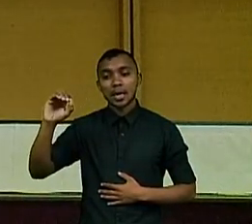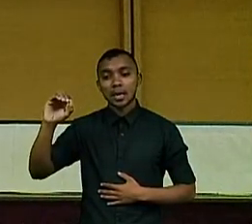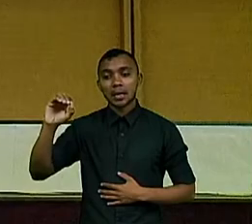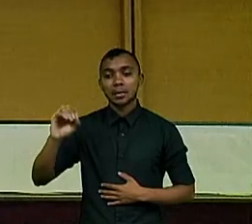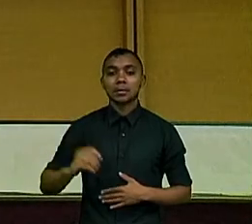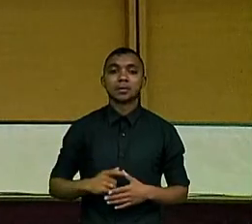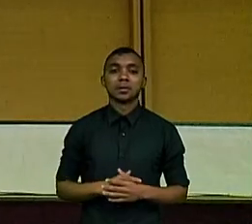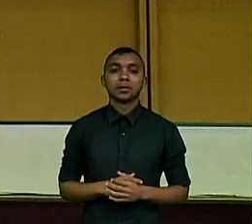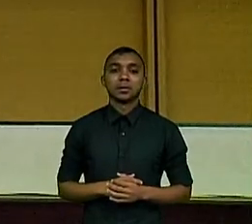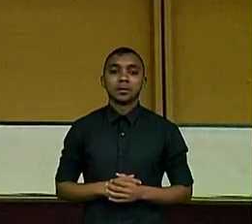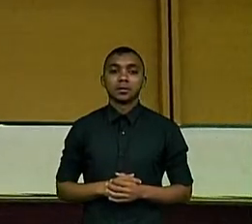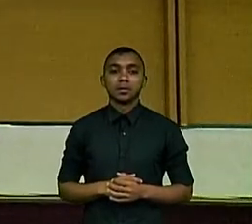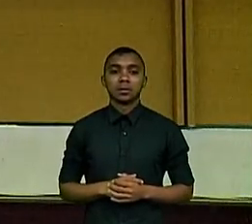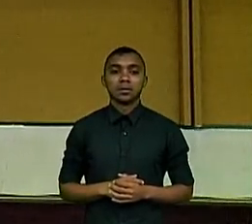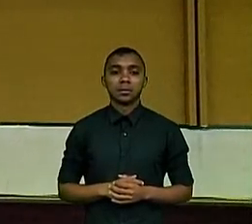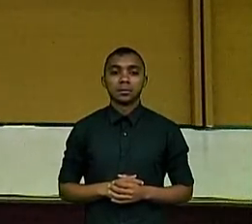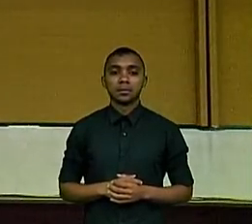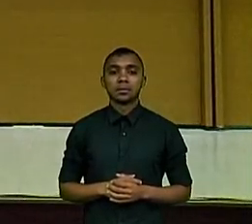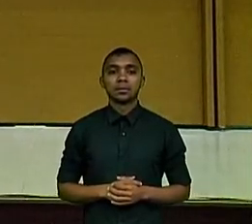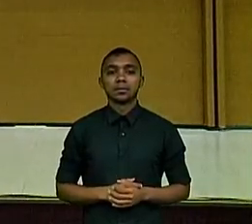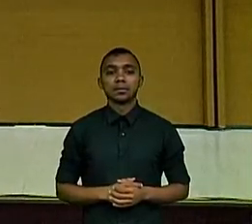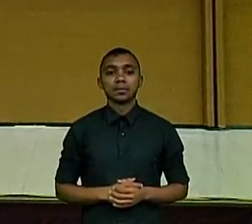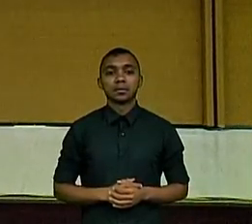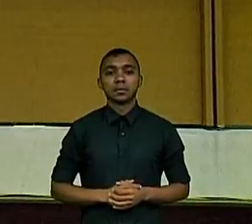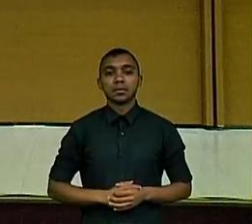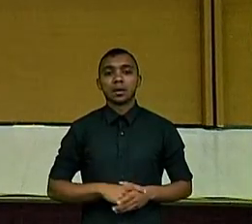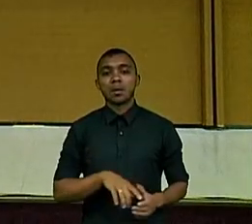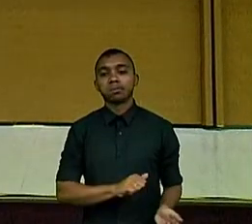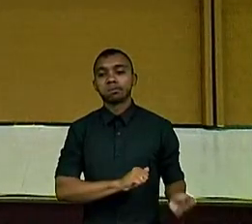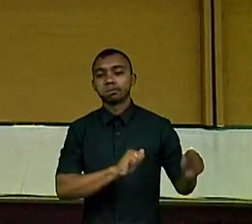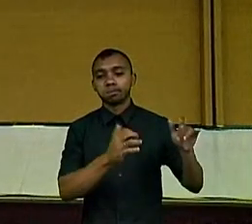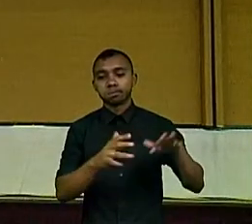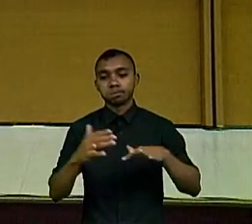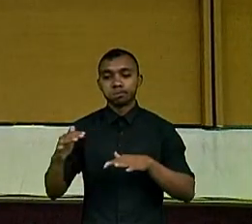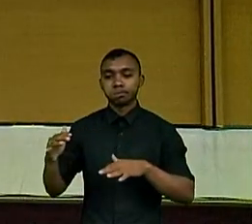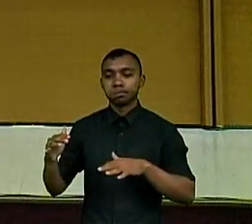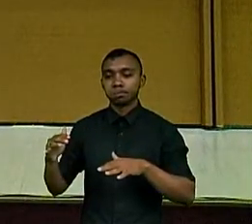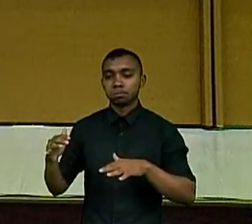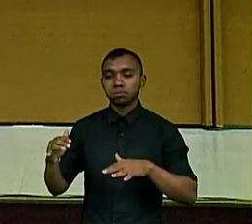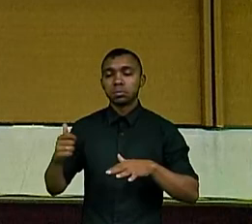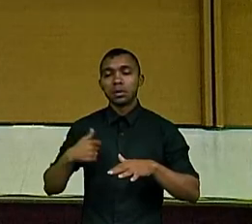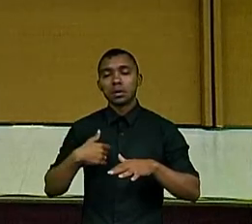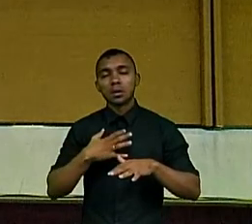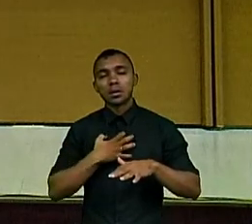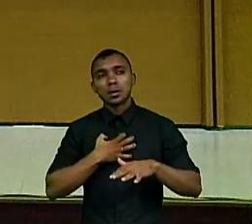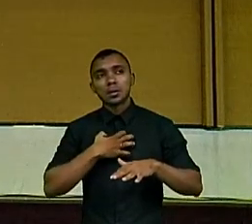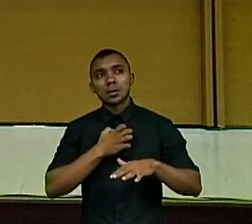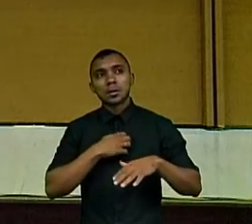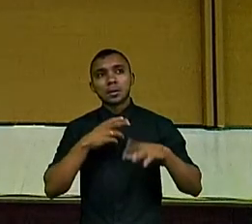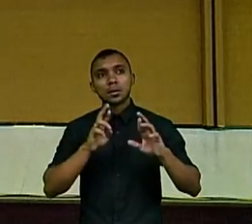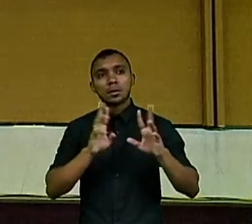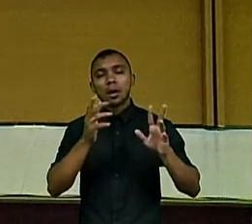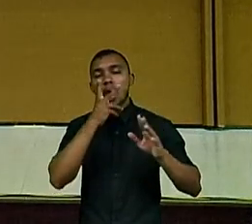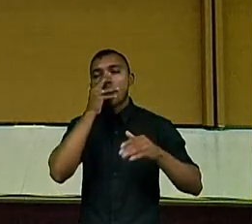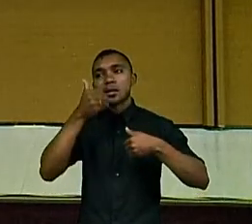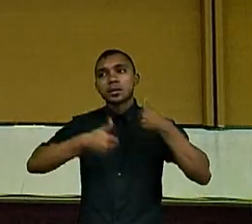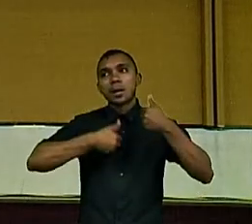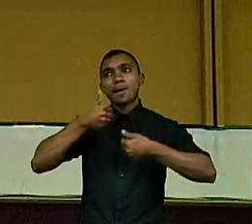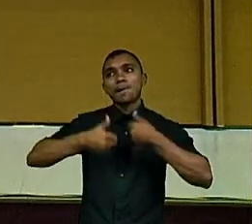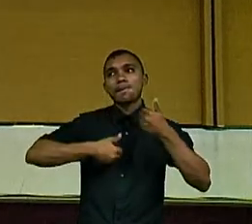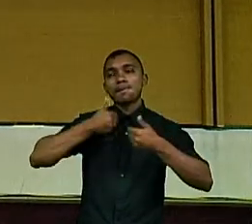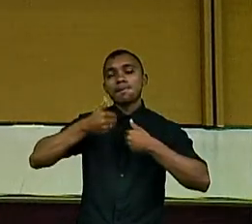o mar para mim eu tenho uma relação diferente com o mar com a brisa é terapêutico tá